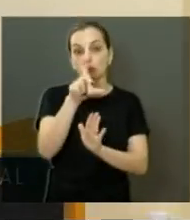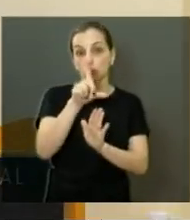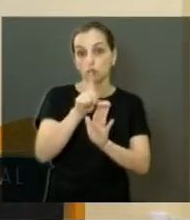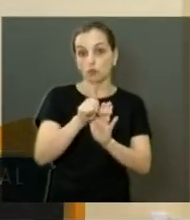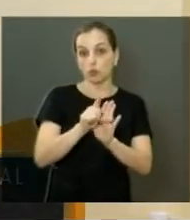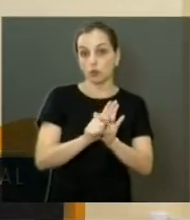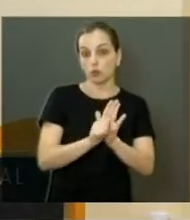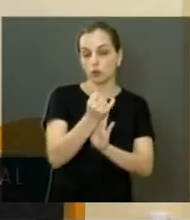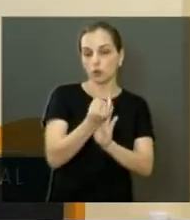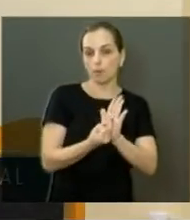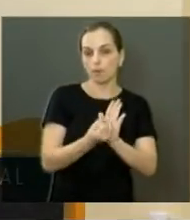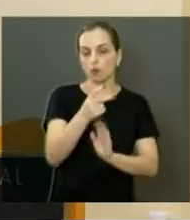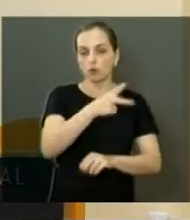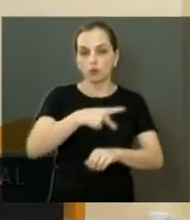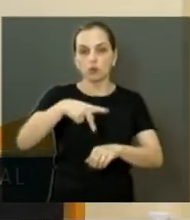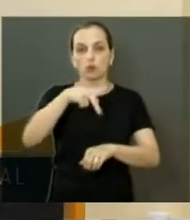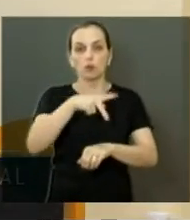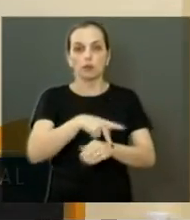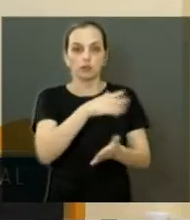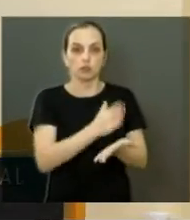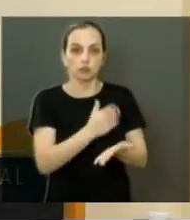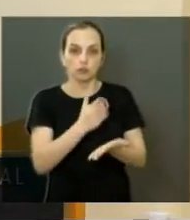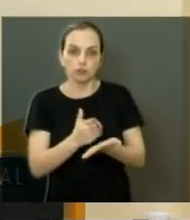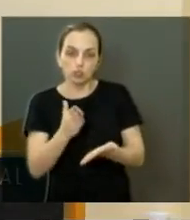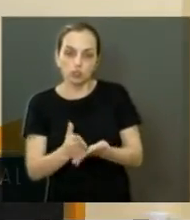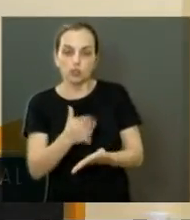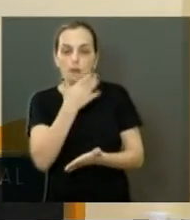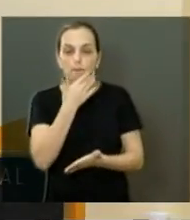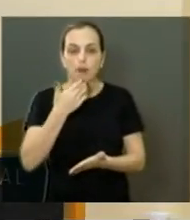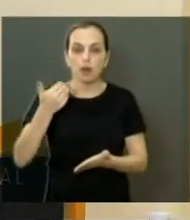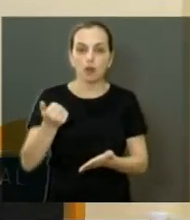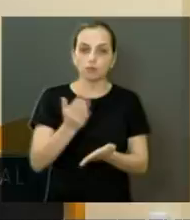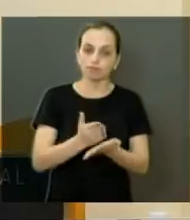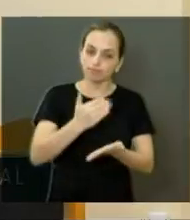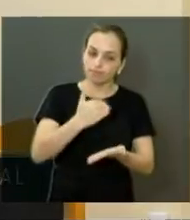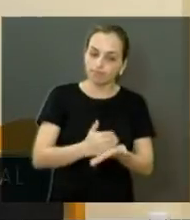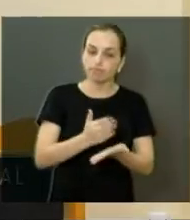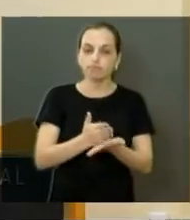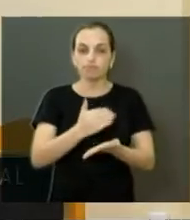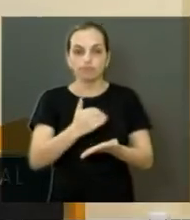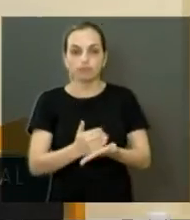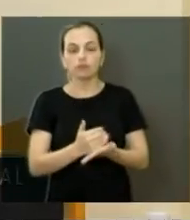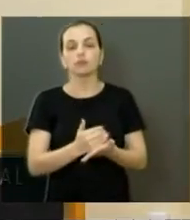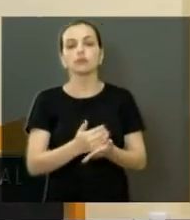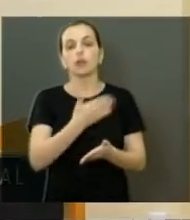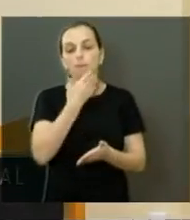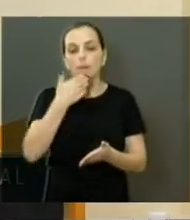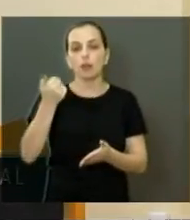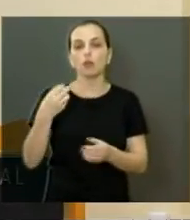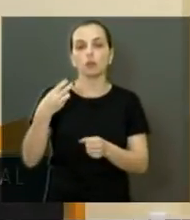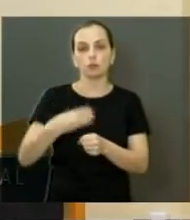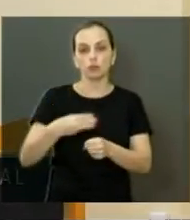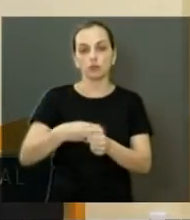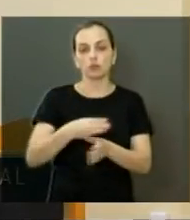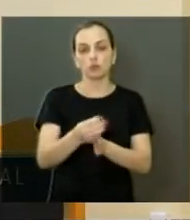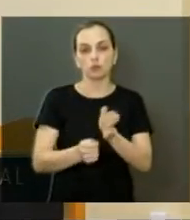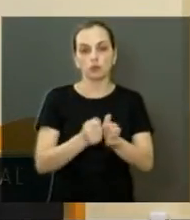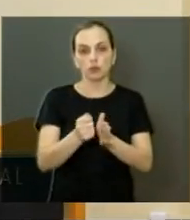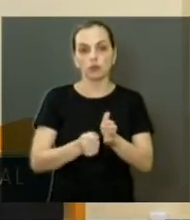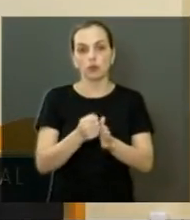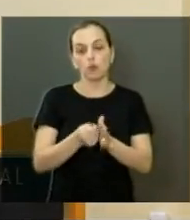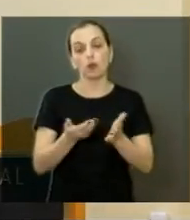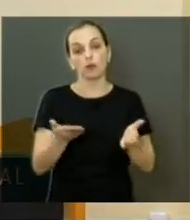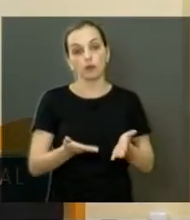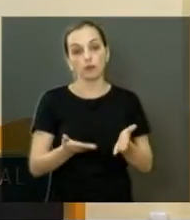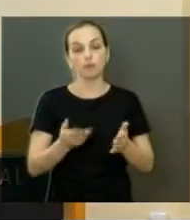tributária no país e a redivisão, o que seria melhor para o nosso município. E gostaria de lembrar